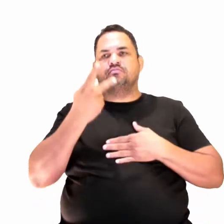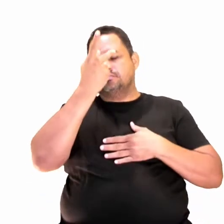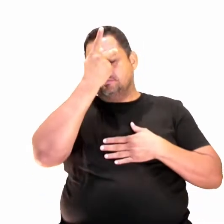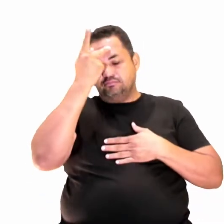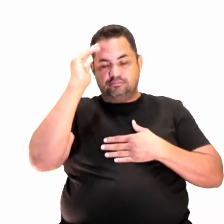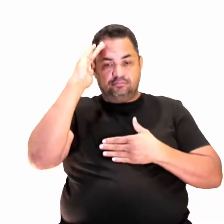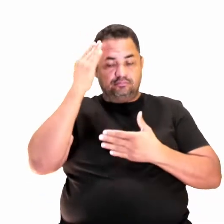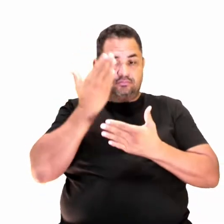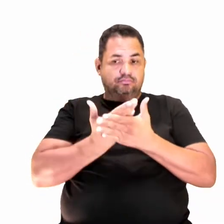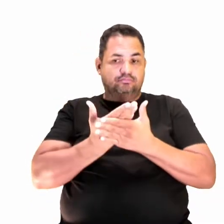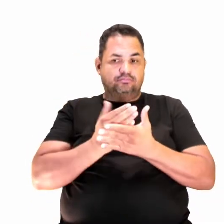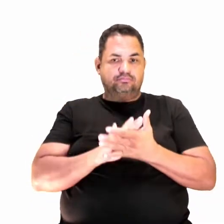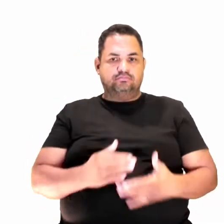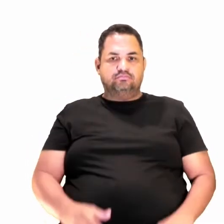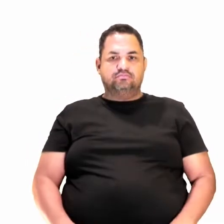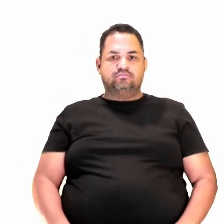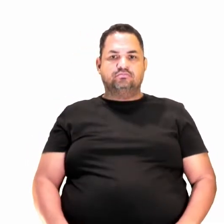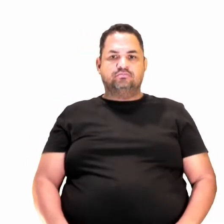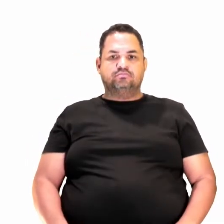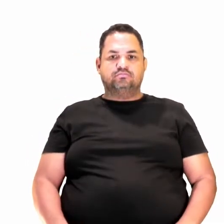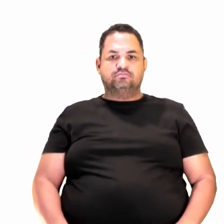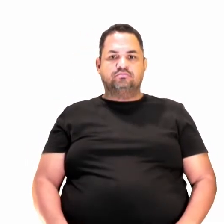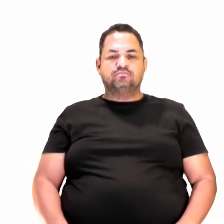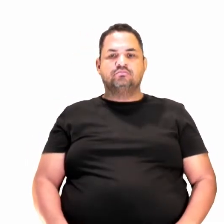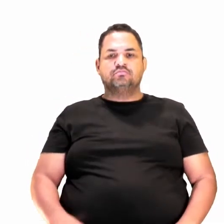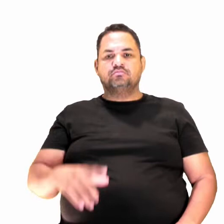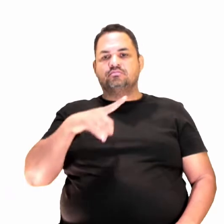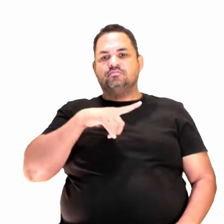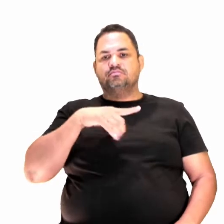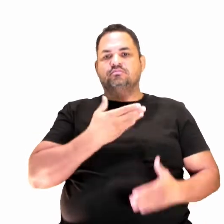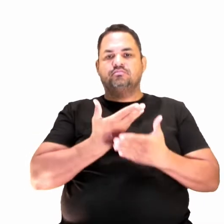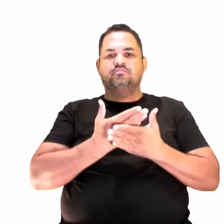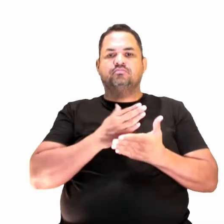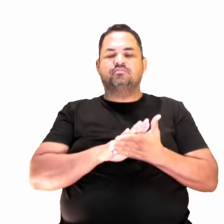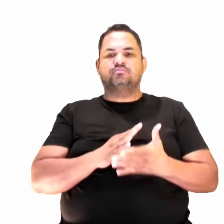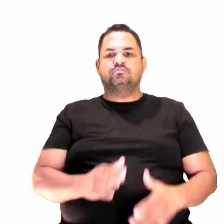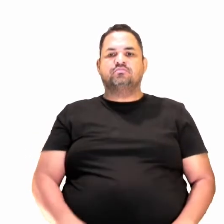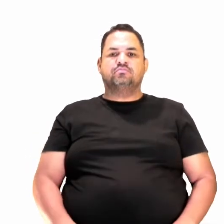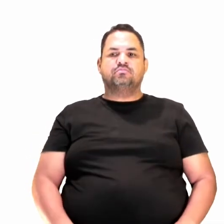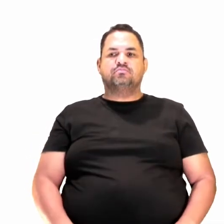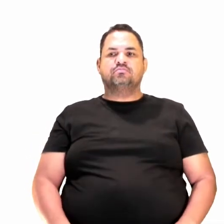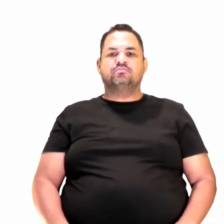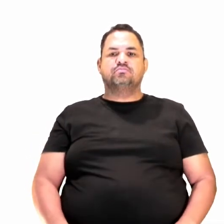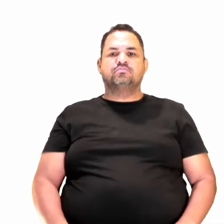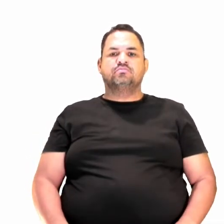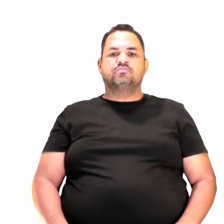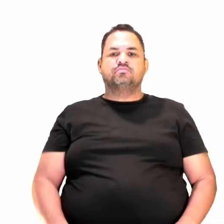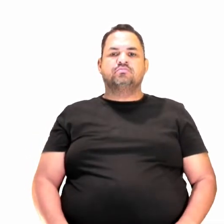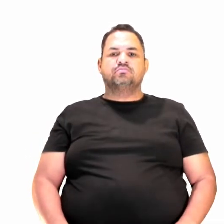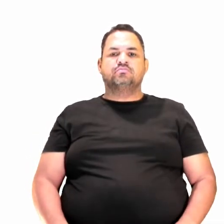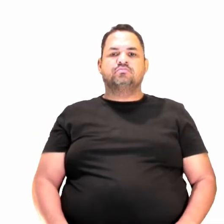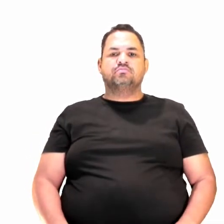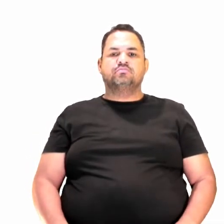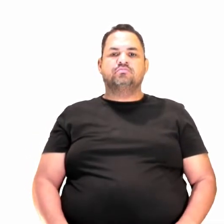aí assim, assado, ele vai se tornar verbo principal da oração. Aqui ele não está conjugado, está na sua